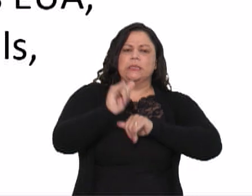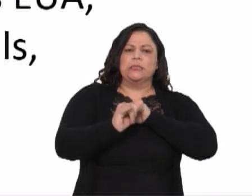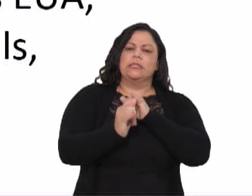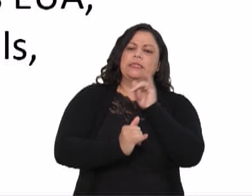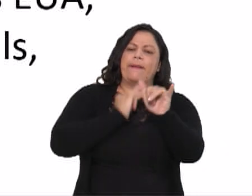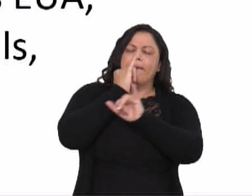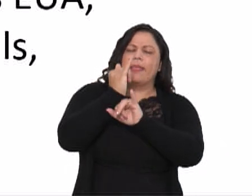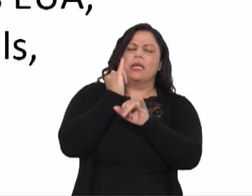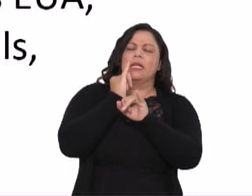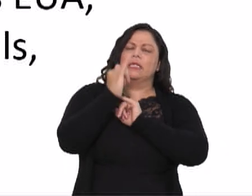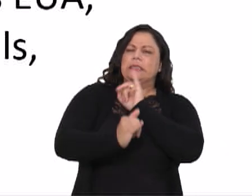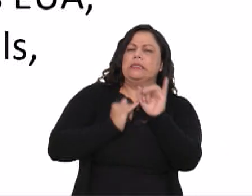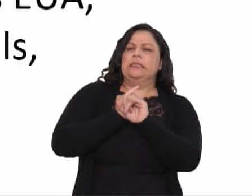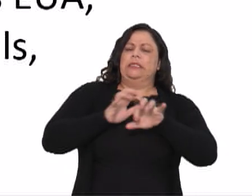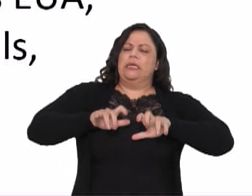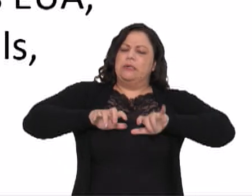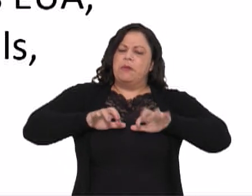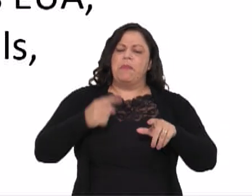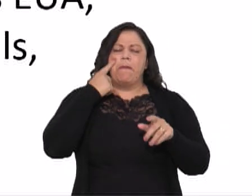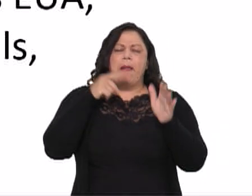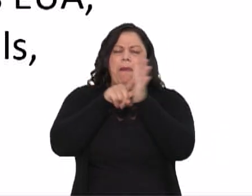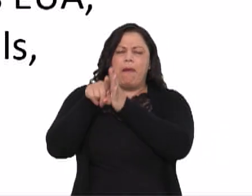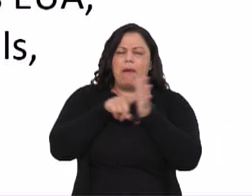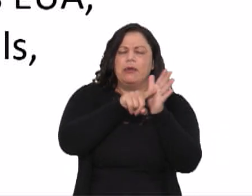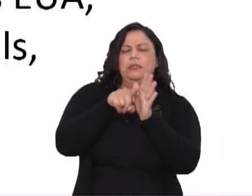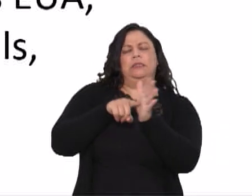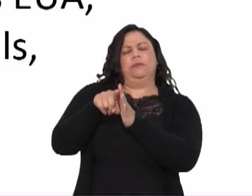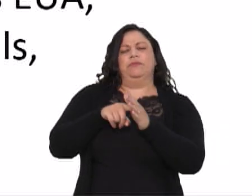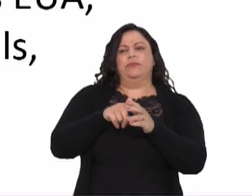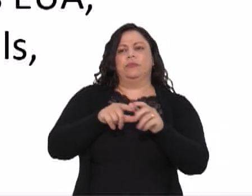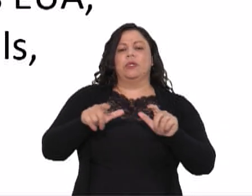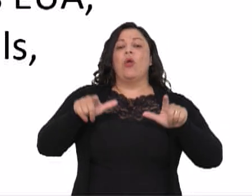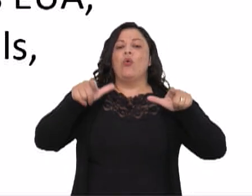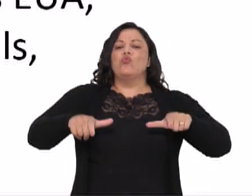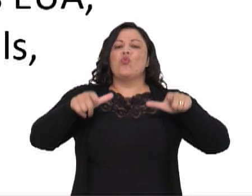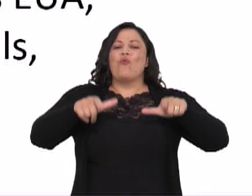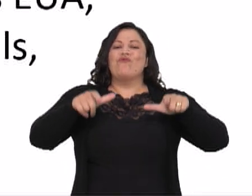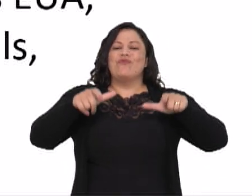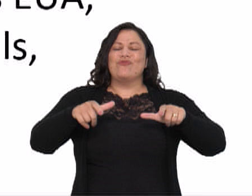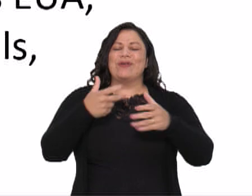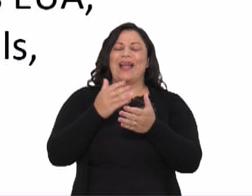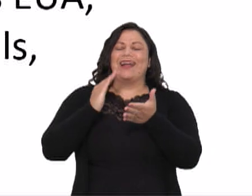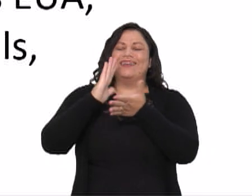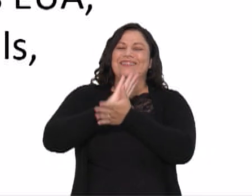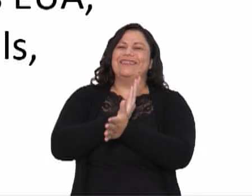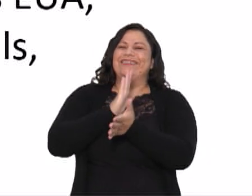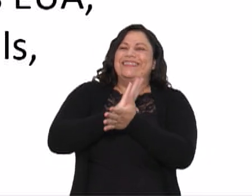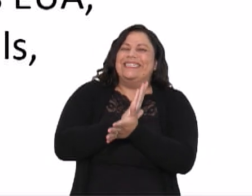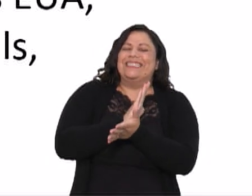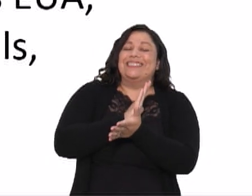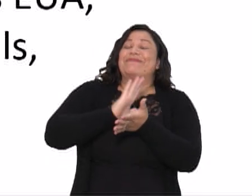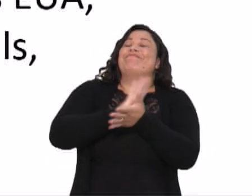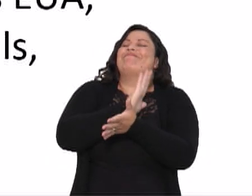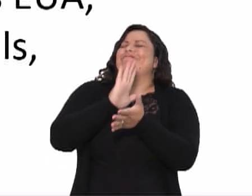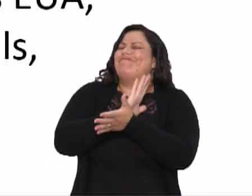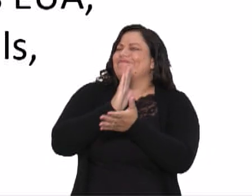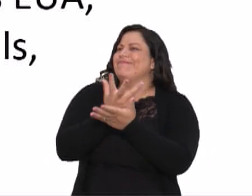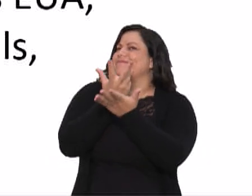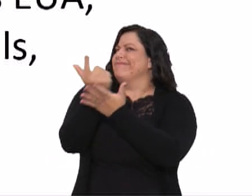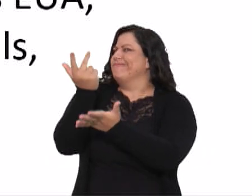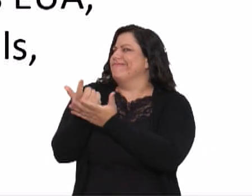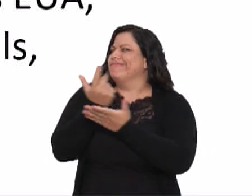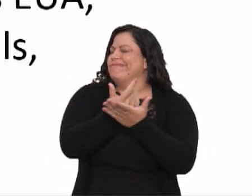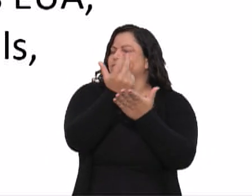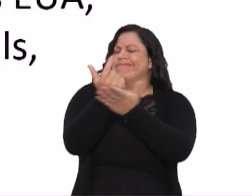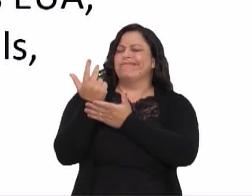de consumo pode trazer novas tentações para quem já tem a tendência de gastar o que não tem.